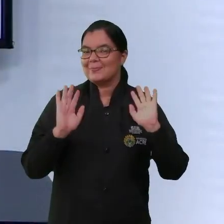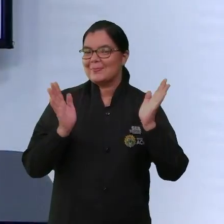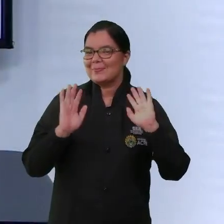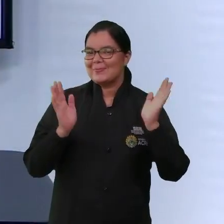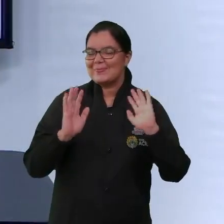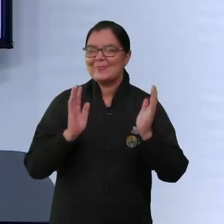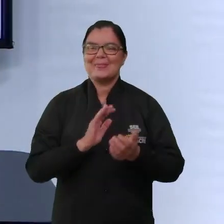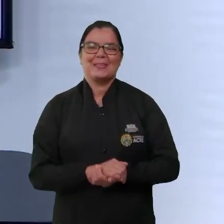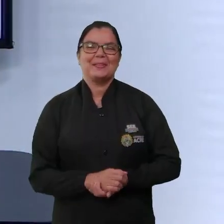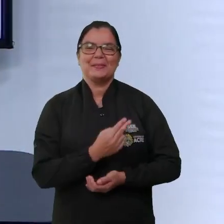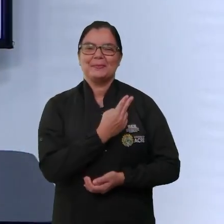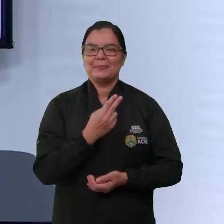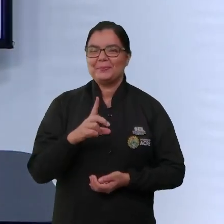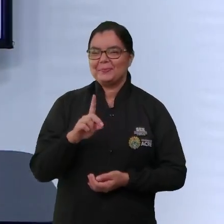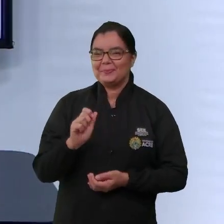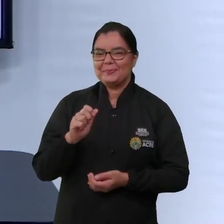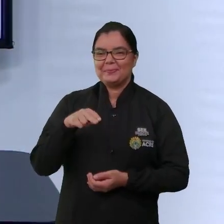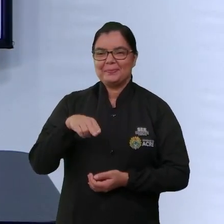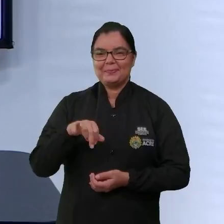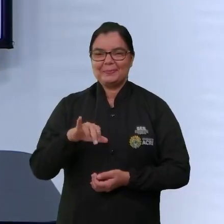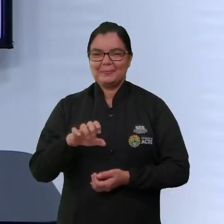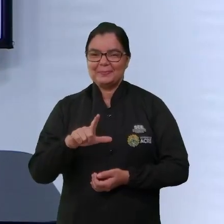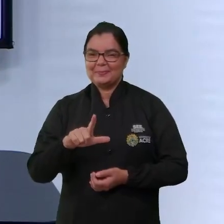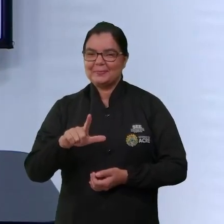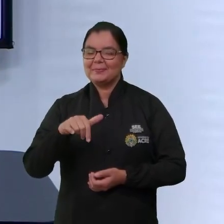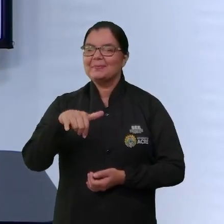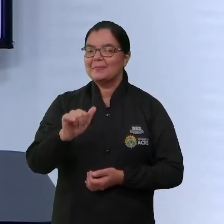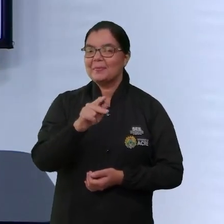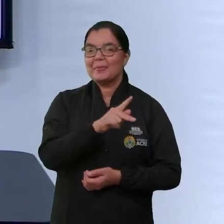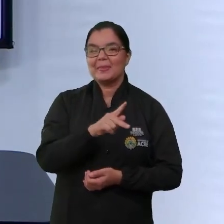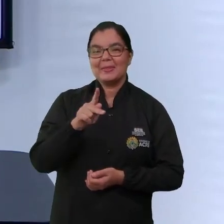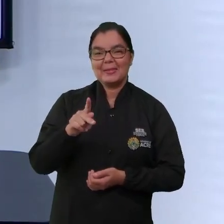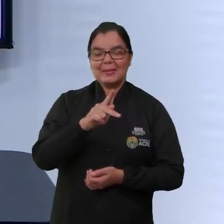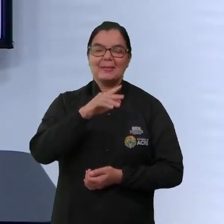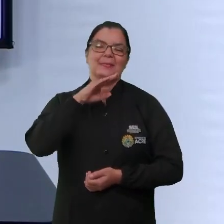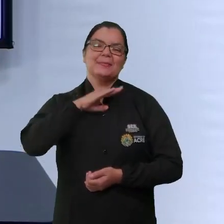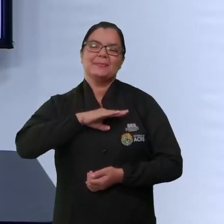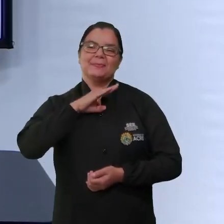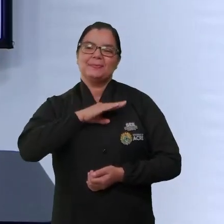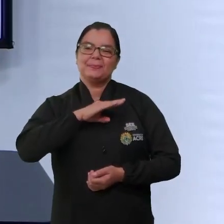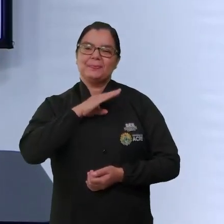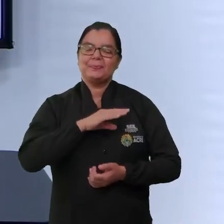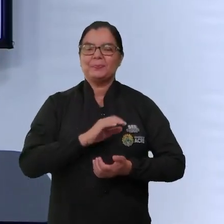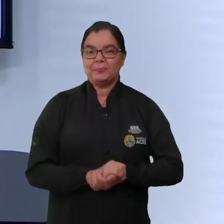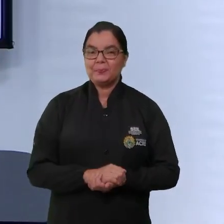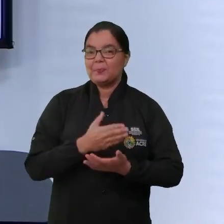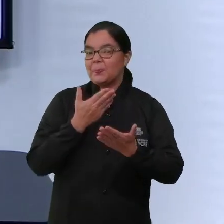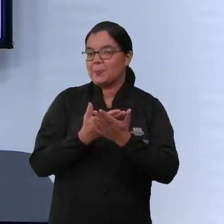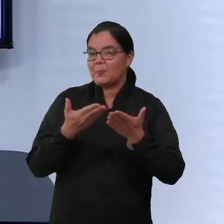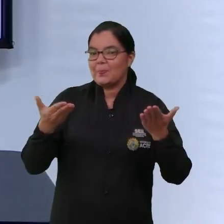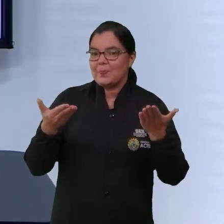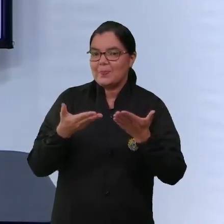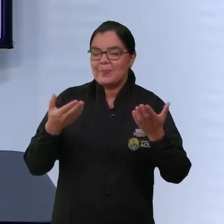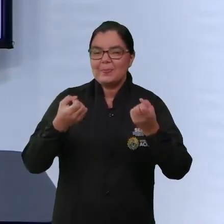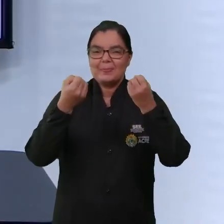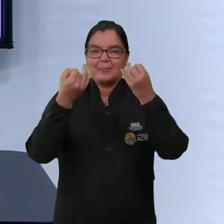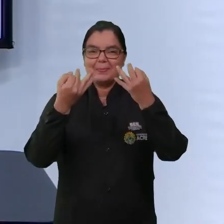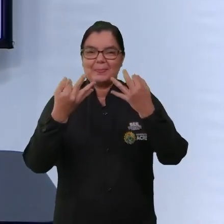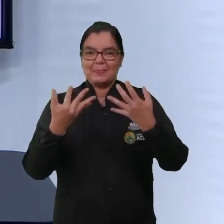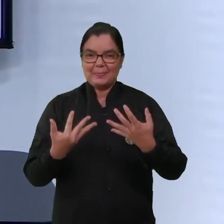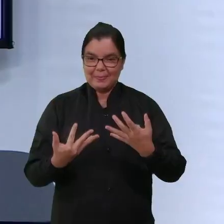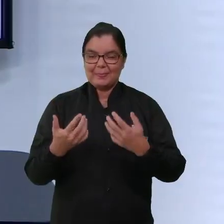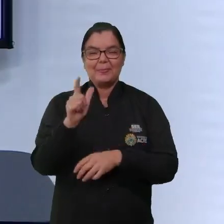Olá, pessoal! Meu nome é Daniele Ximenes, professora de língua portuguesa, e na aula de hoje falaremos